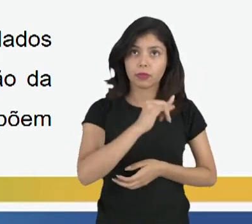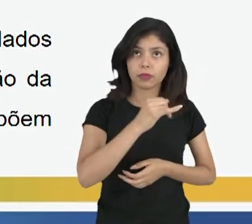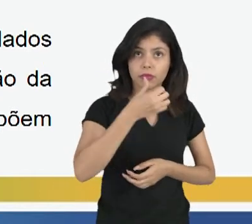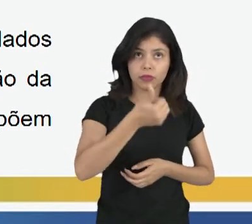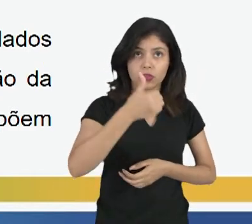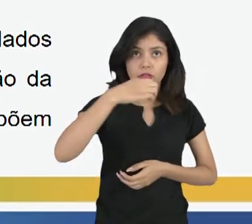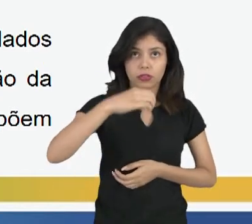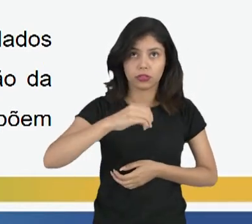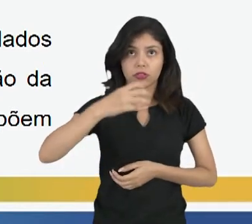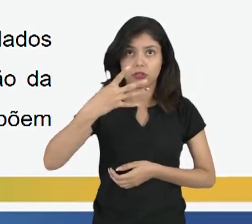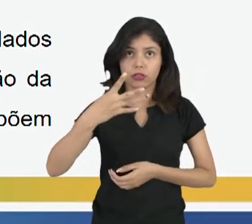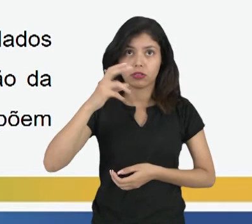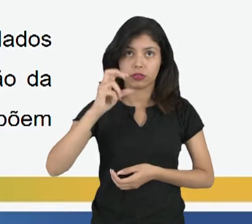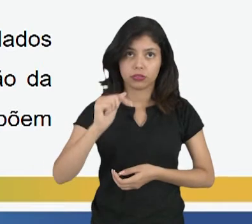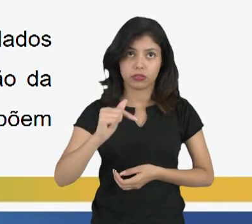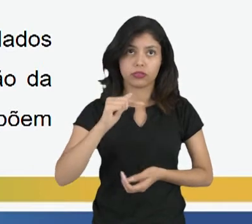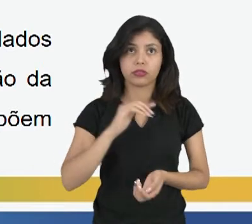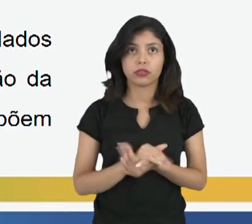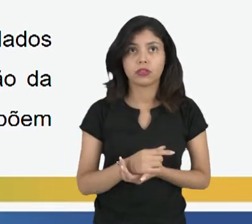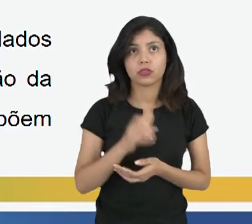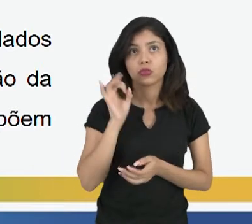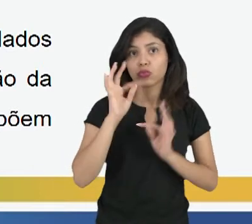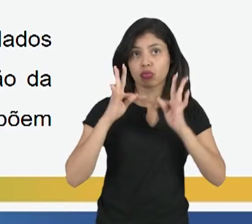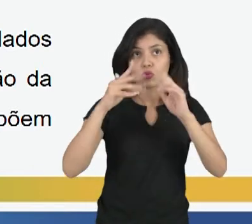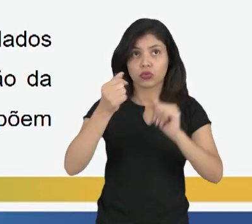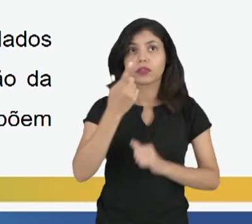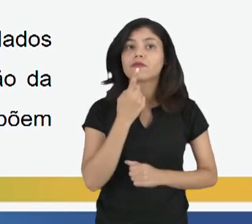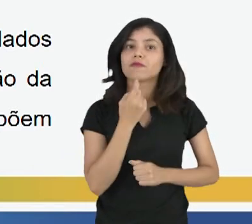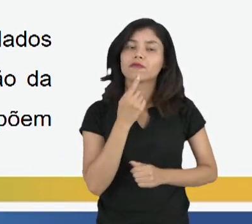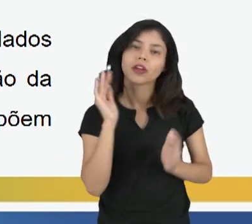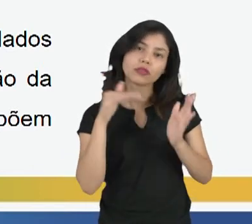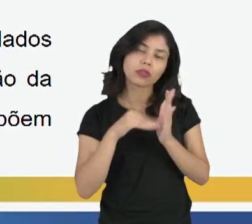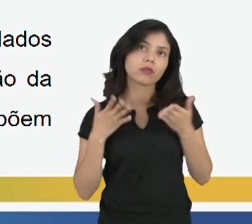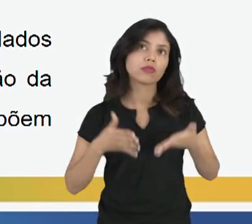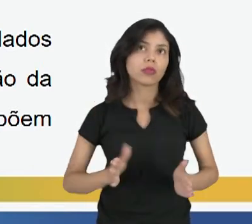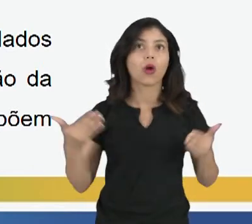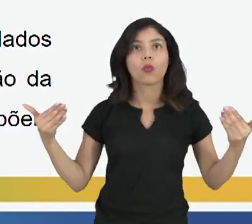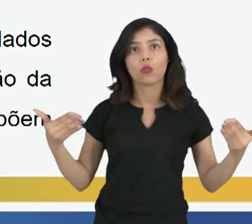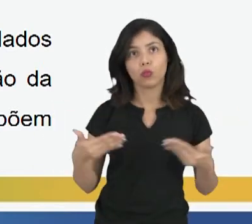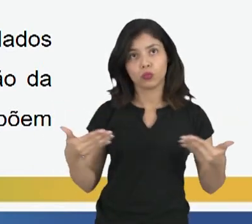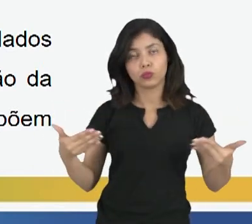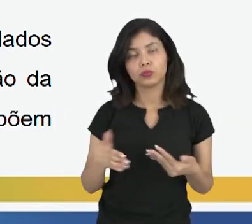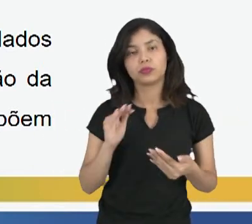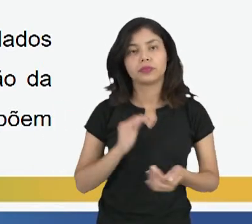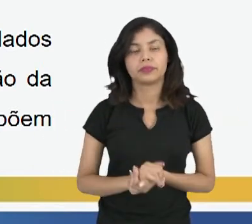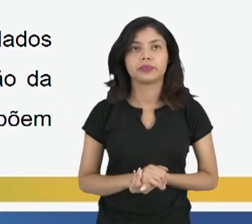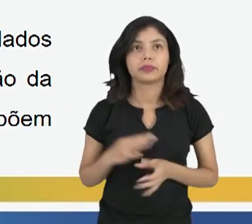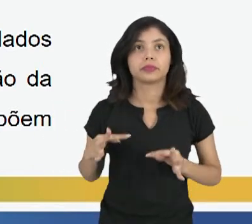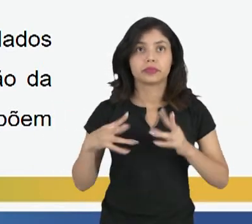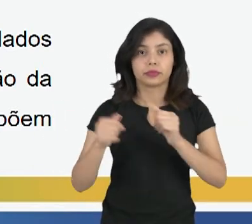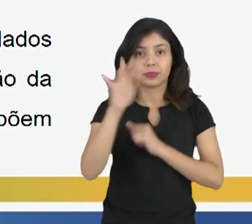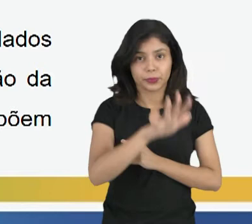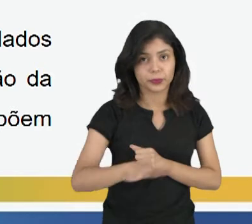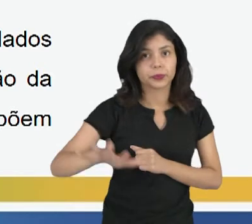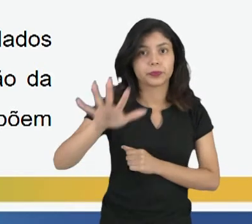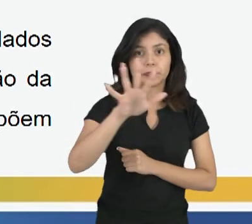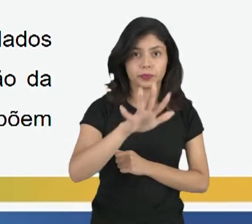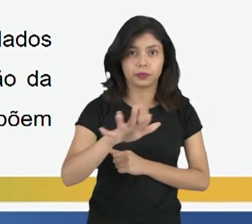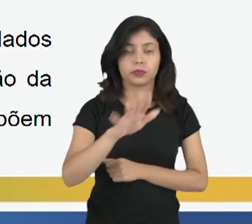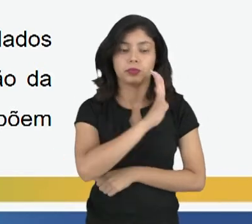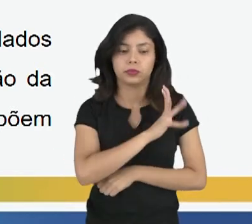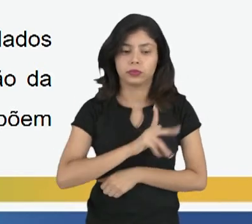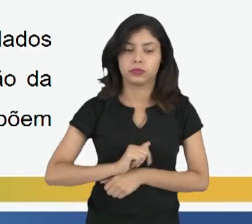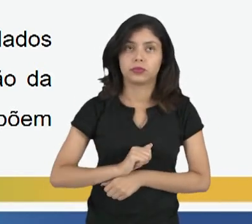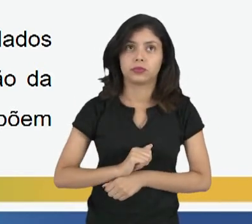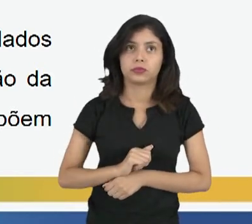1947 as a toda parte verde e aí vai vendo que até chegar nos dias atuais toda parte que era